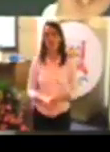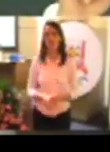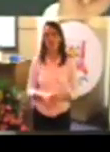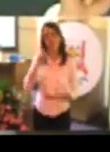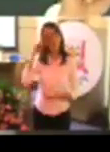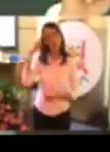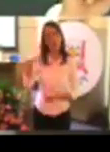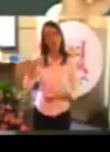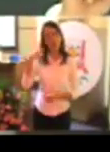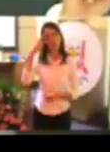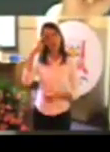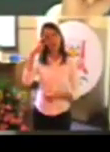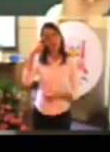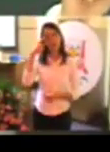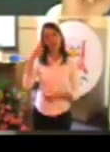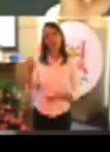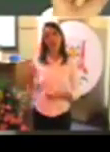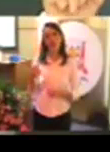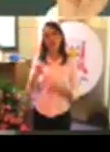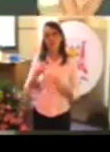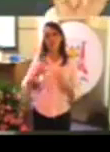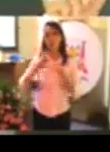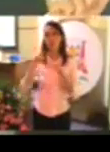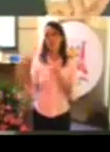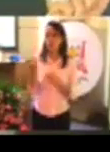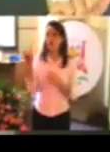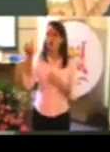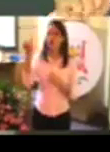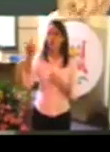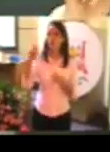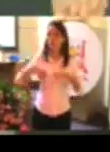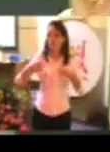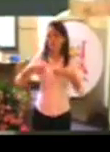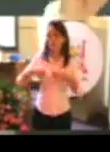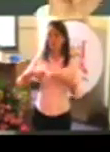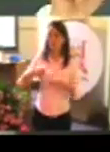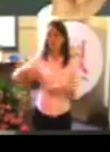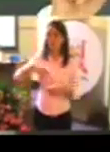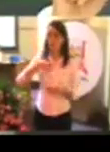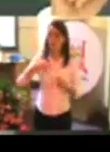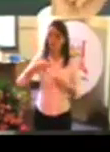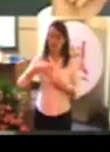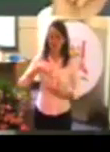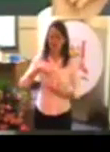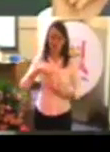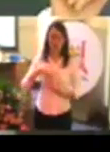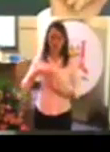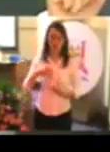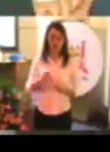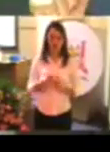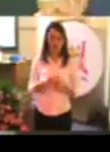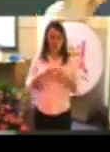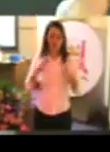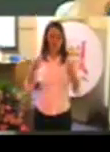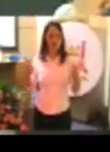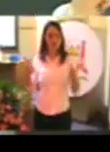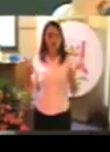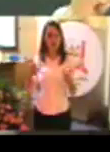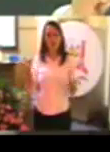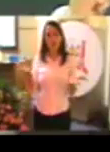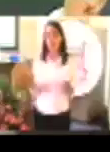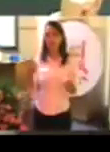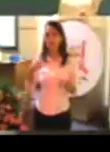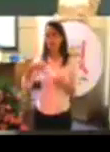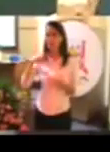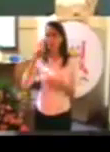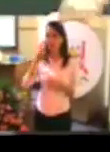Todo dia eu penso nesse verso. Né? A alma da gente tem que ser grande. E hoje eu tive a